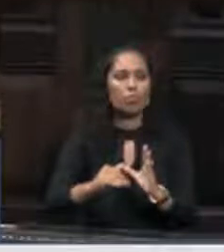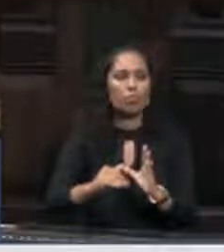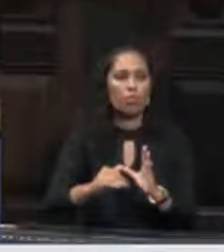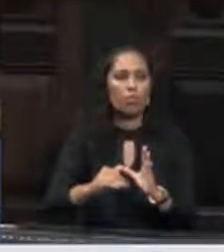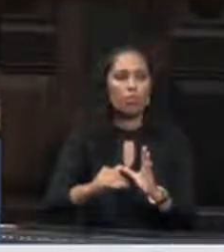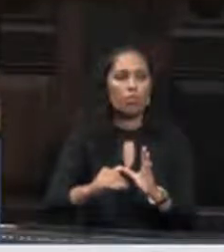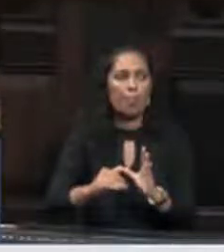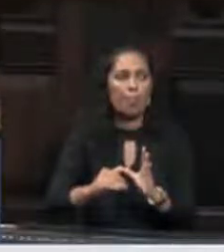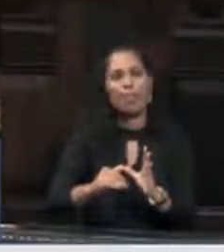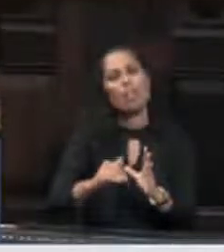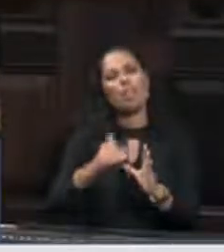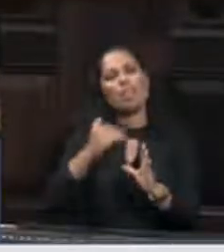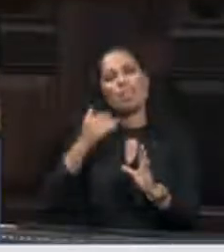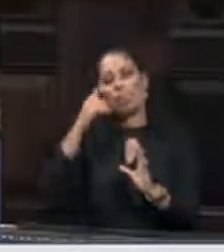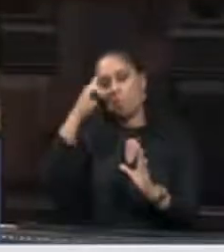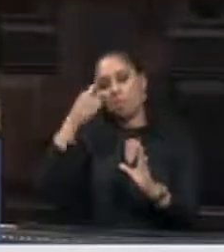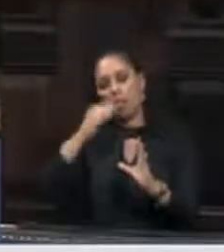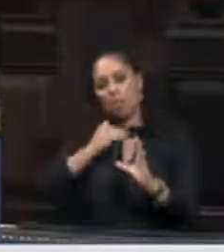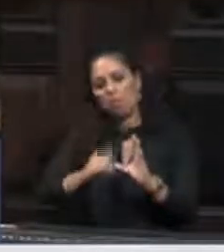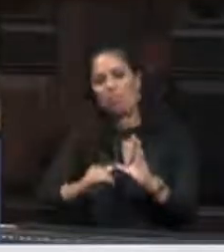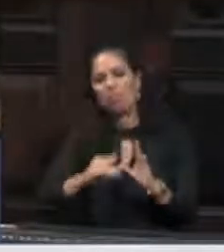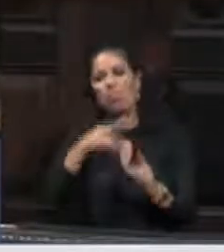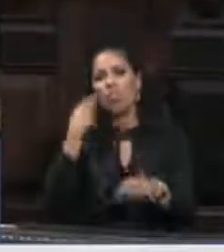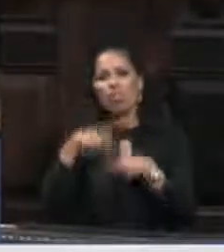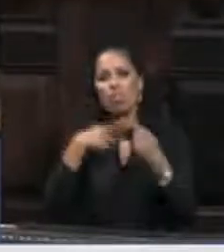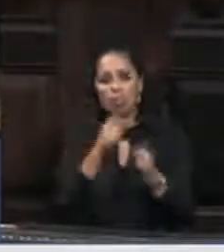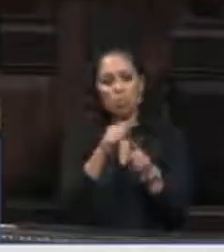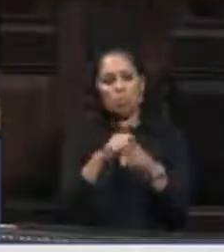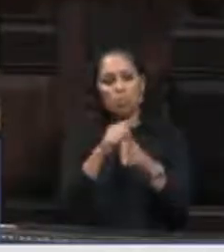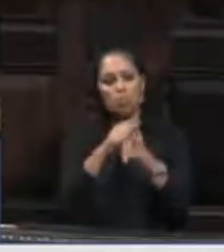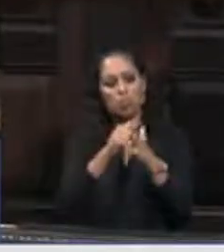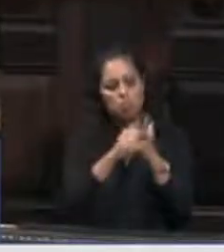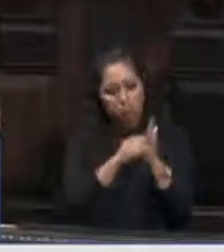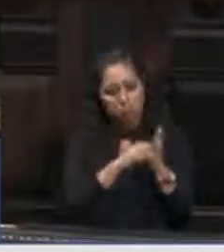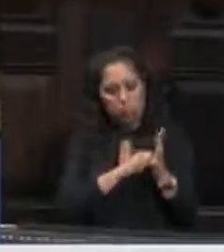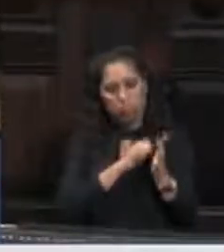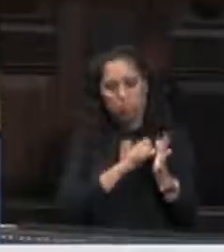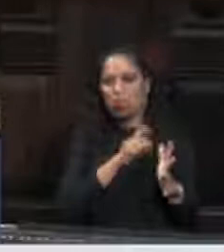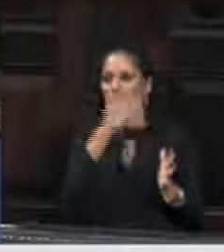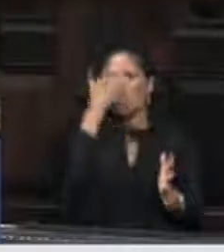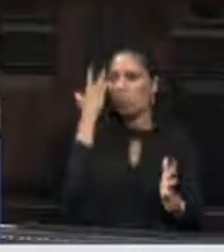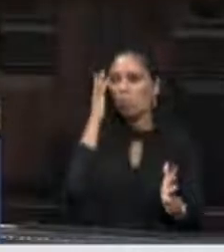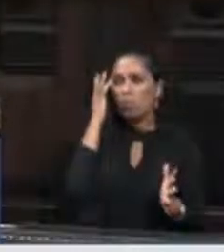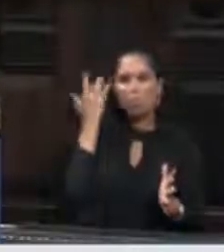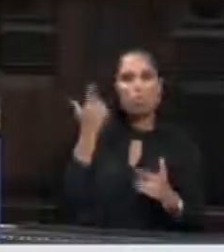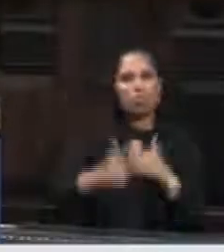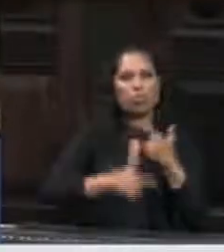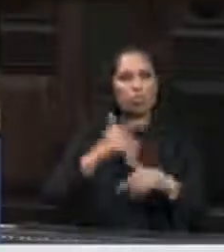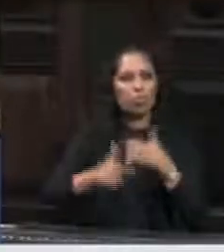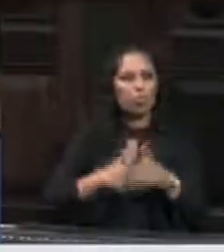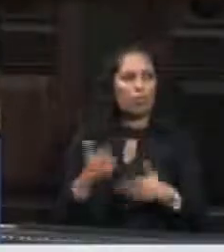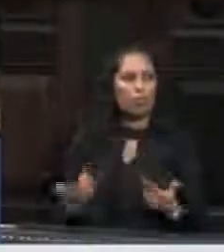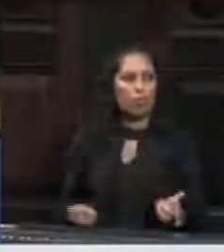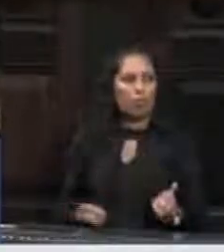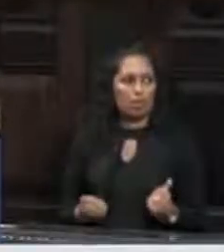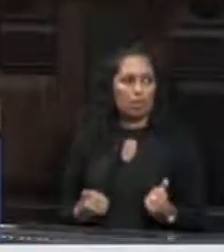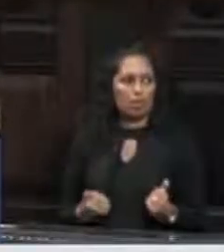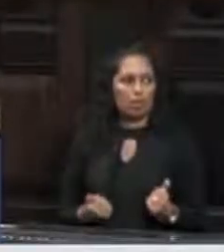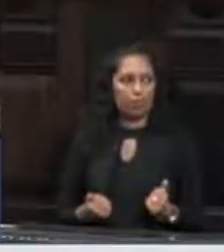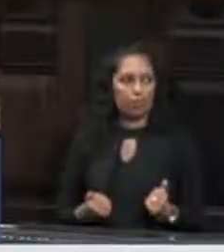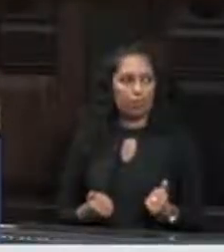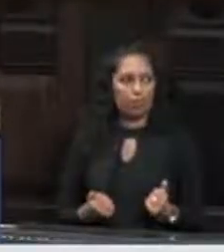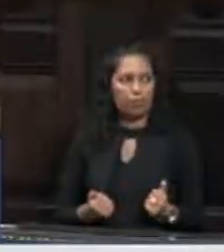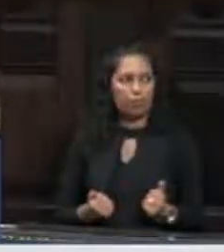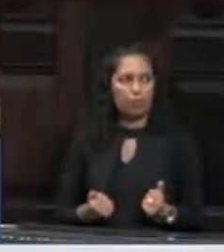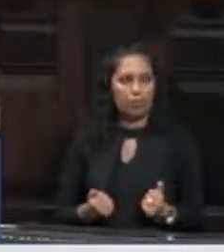a recomposição dos salários dos trabalhadores, a reposição das perdas inflacionárias para que não percam o seu poder aquisitivo